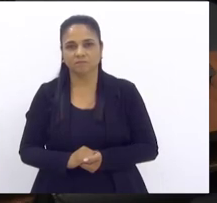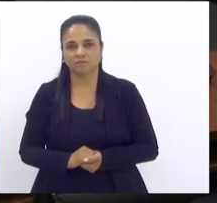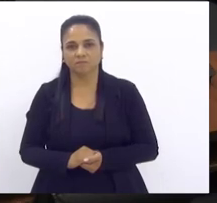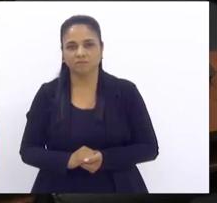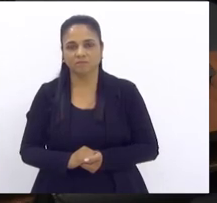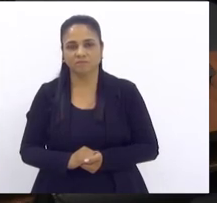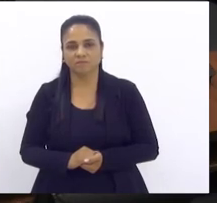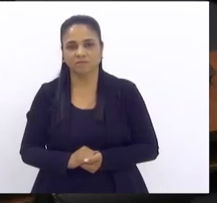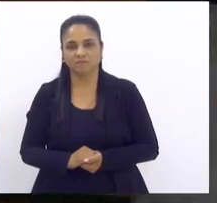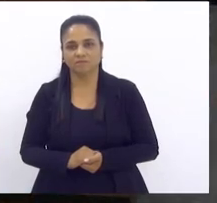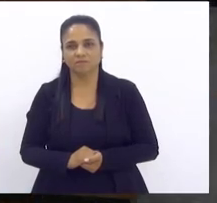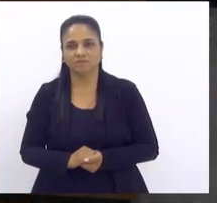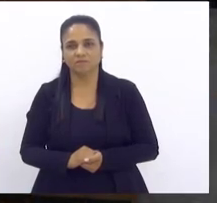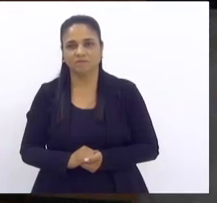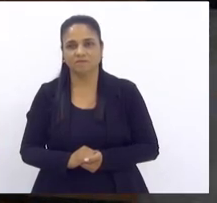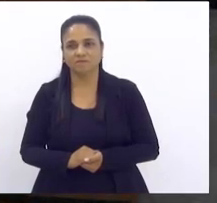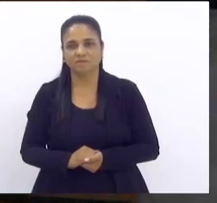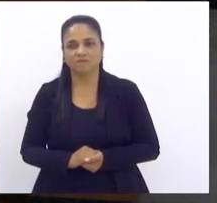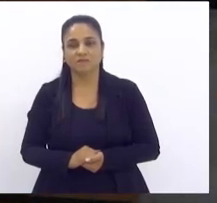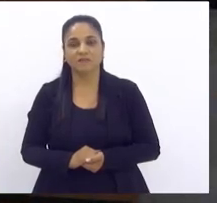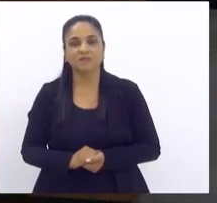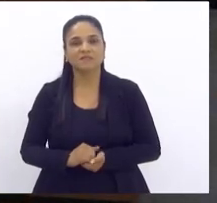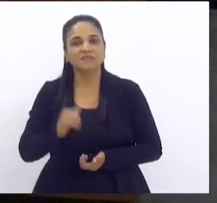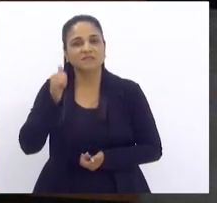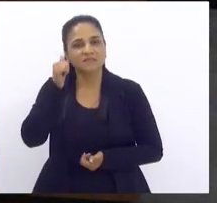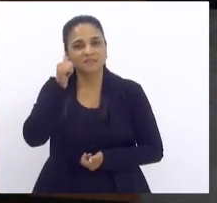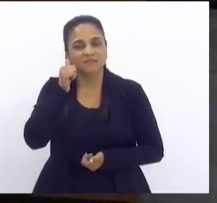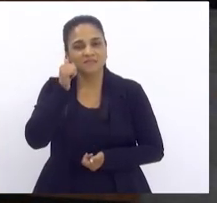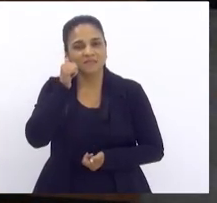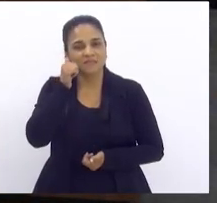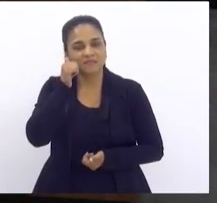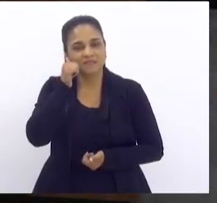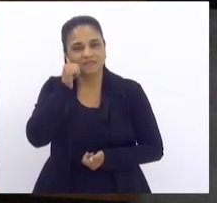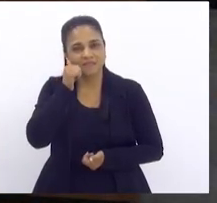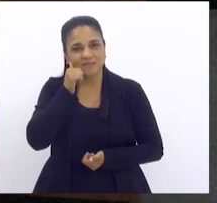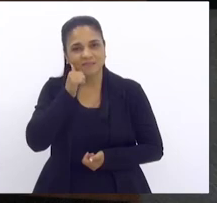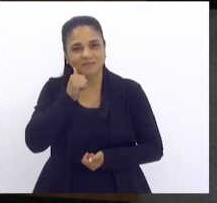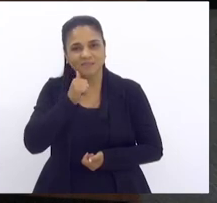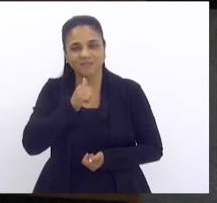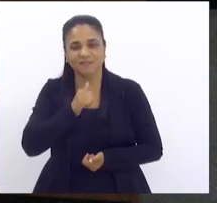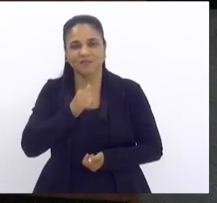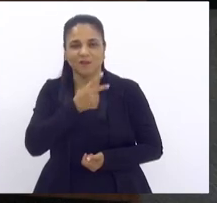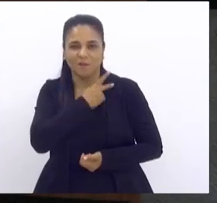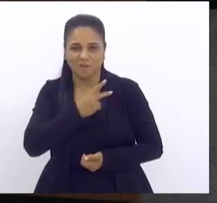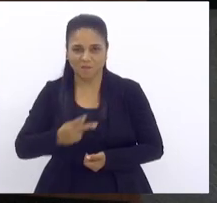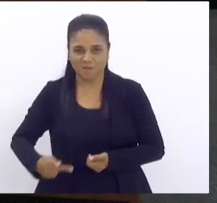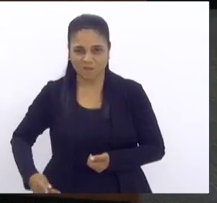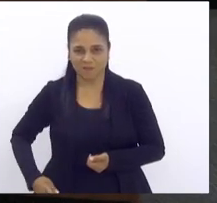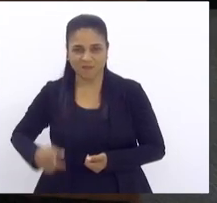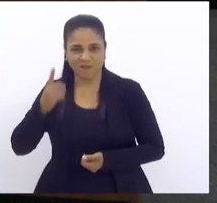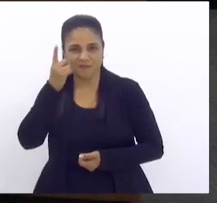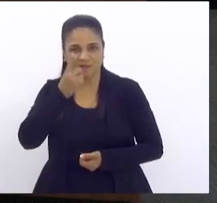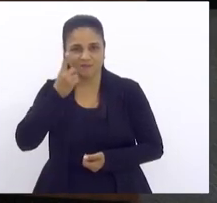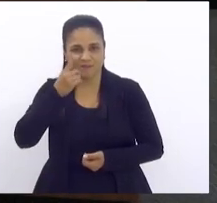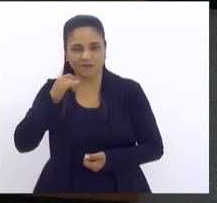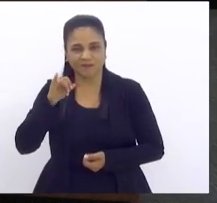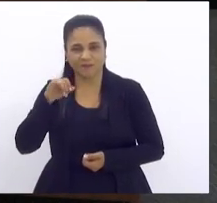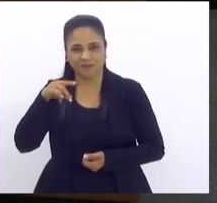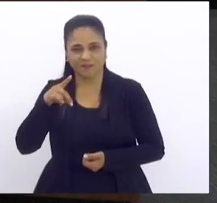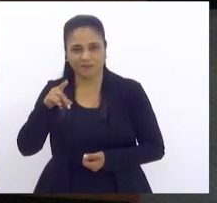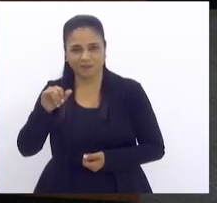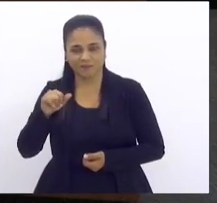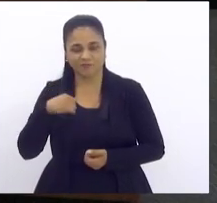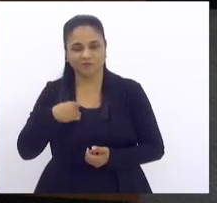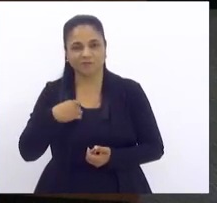quis senhora Presidente deputada Índia armelau a ata reflete com